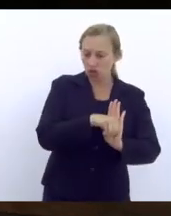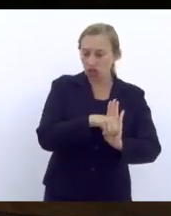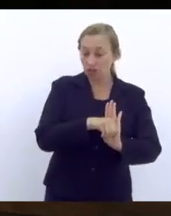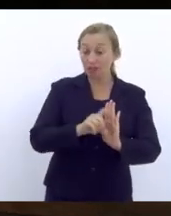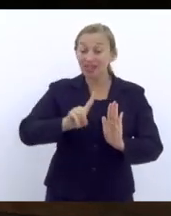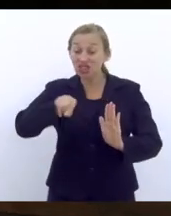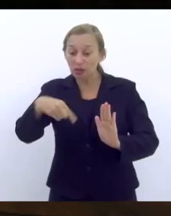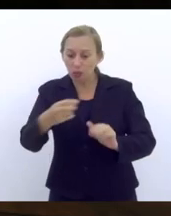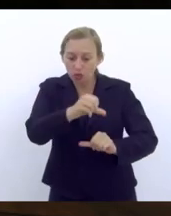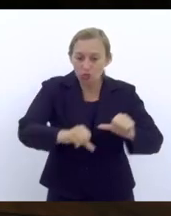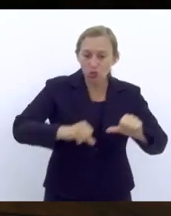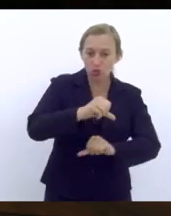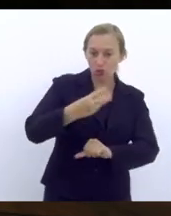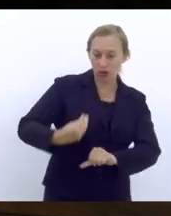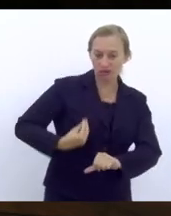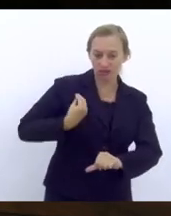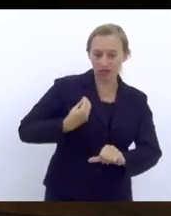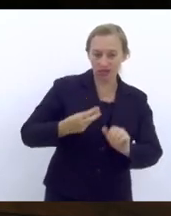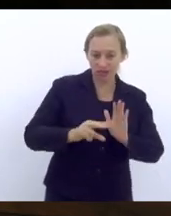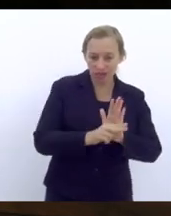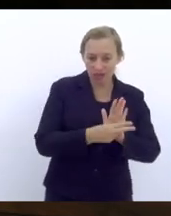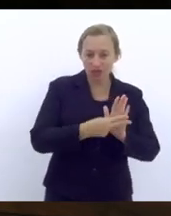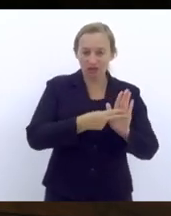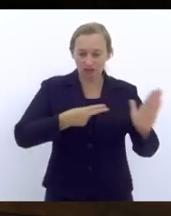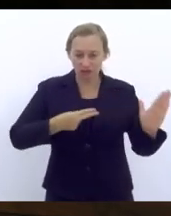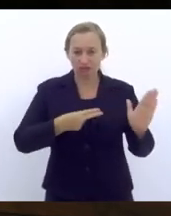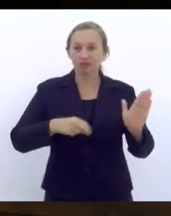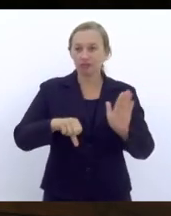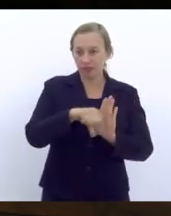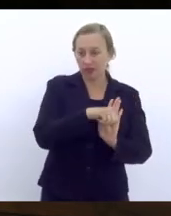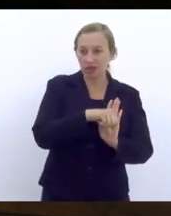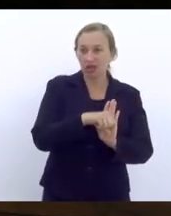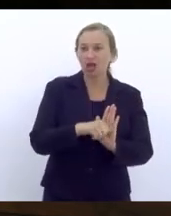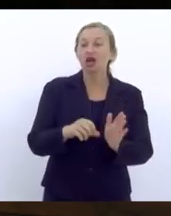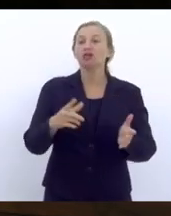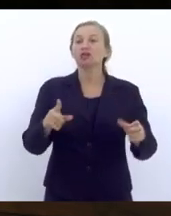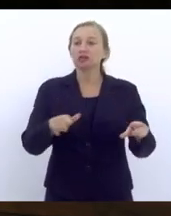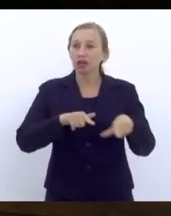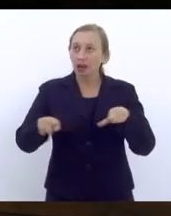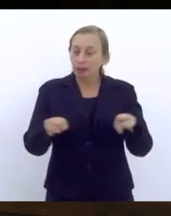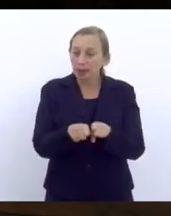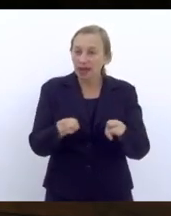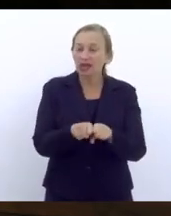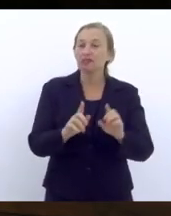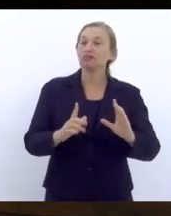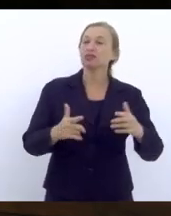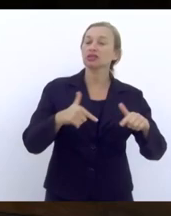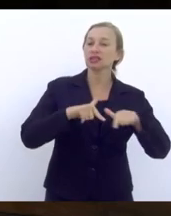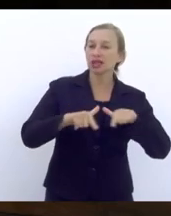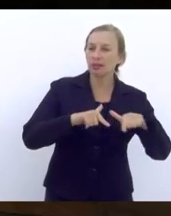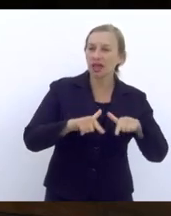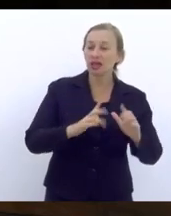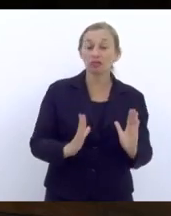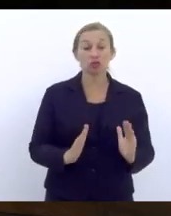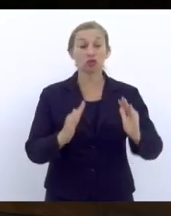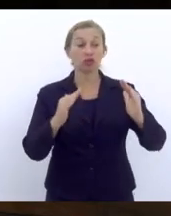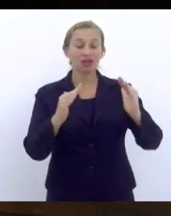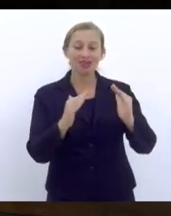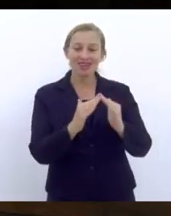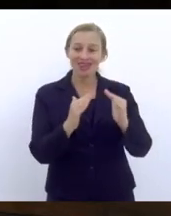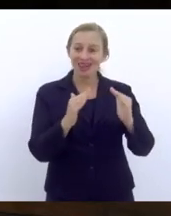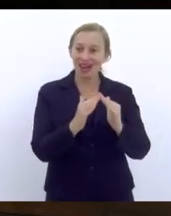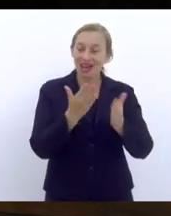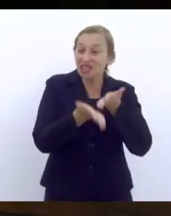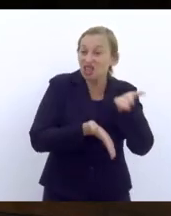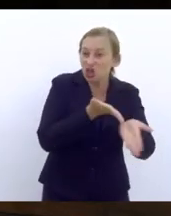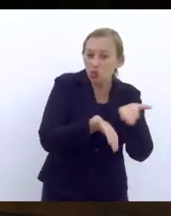ressocializados. Tem o trabalho também do MSA, que vocês viram aí, nós trabalhamos em abrigos, orfanatos, crianças, também de